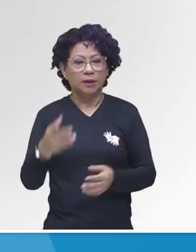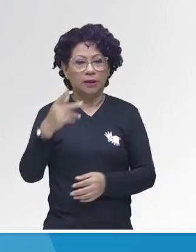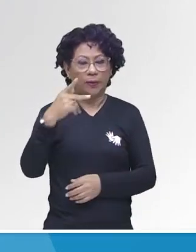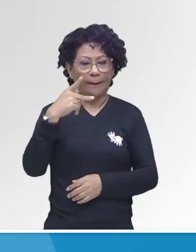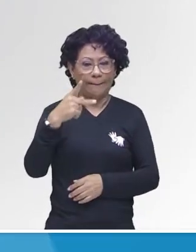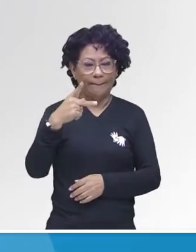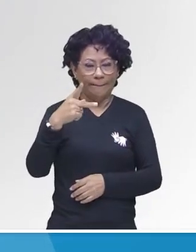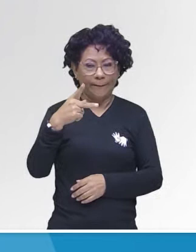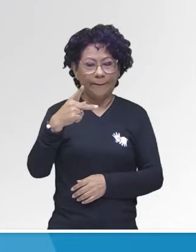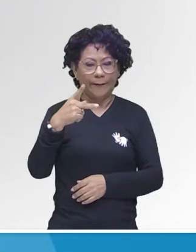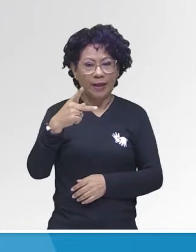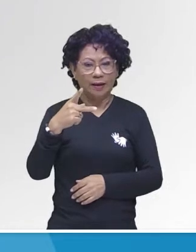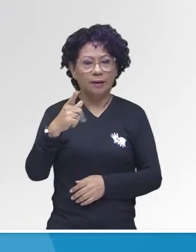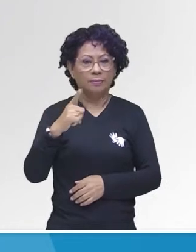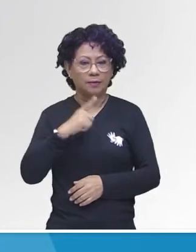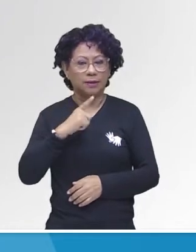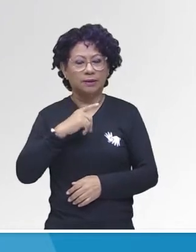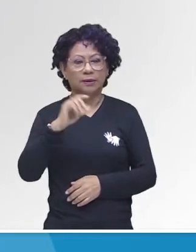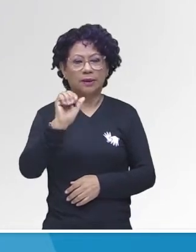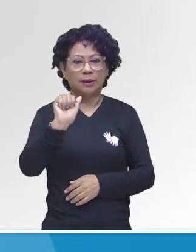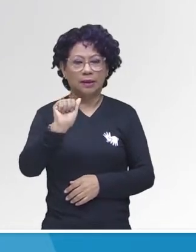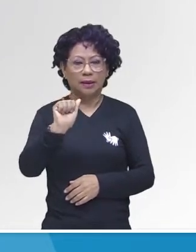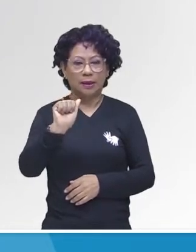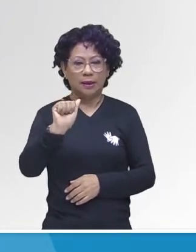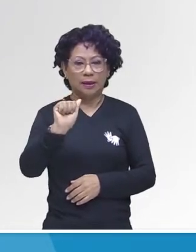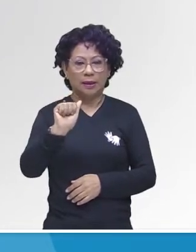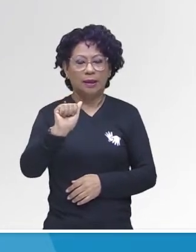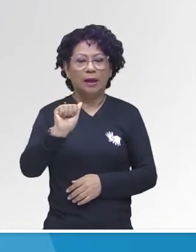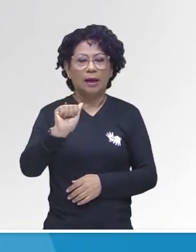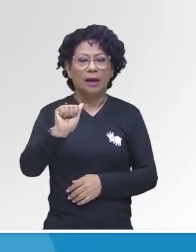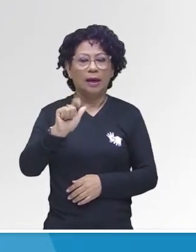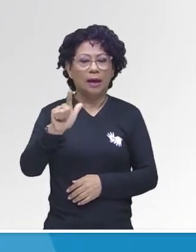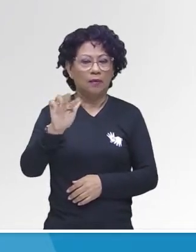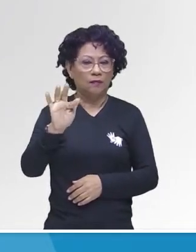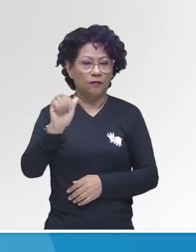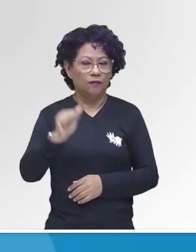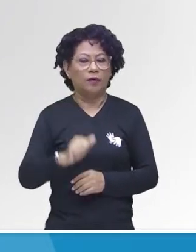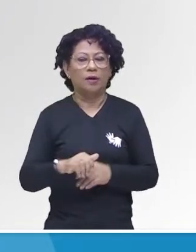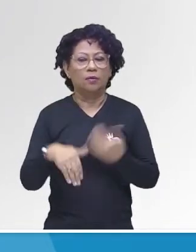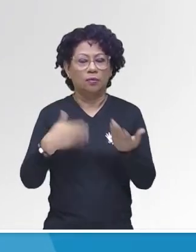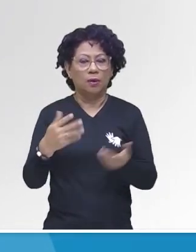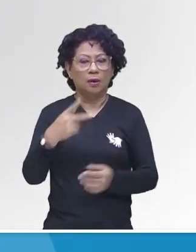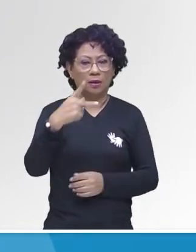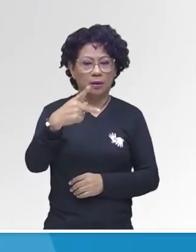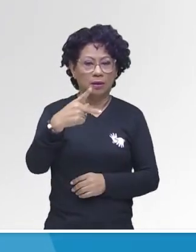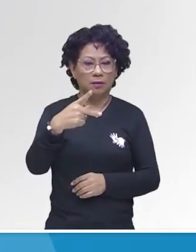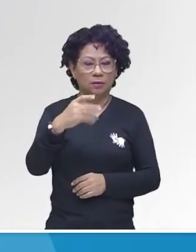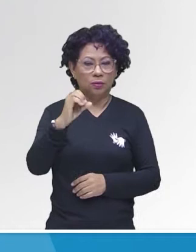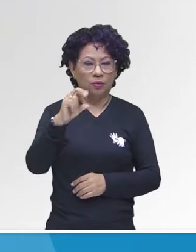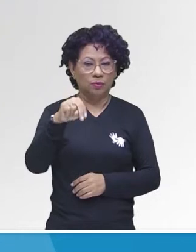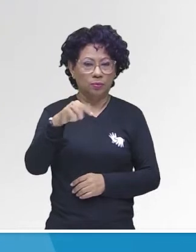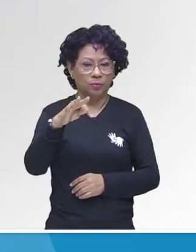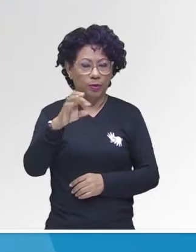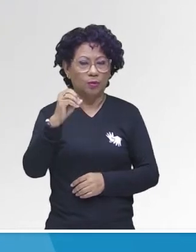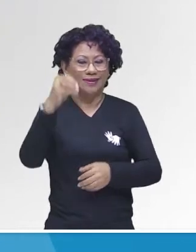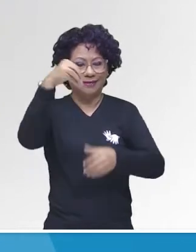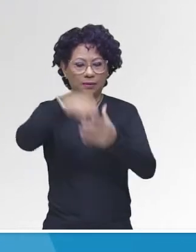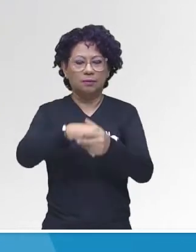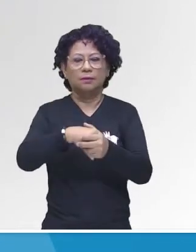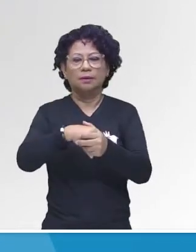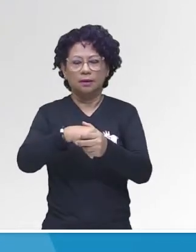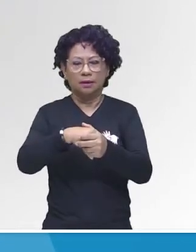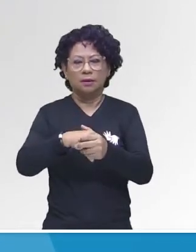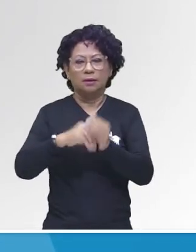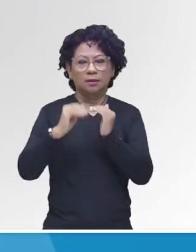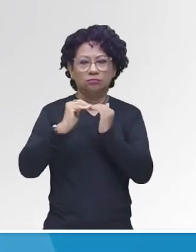quando o ponto está ali dentro, né, do nosso plano, está contido ali no nosso plano.